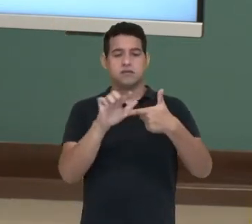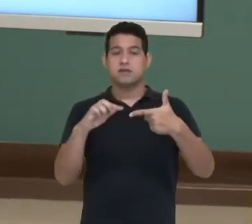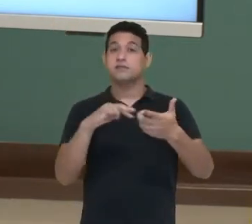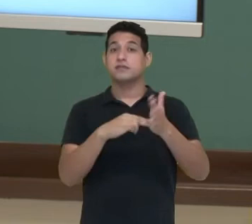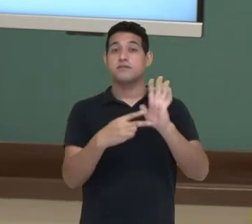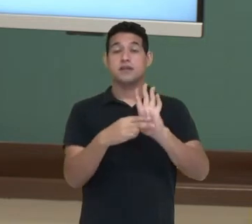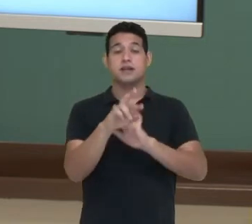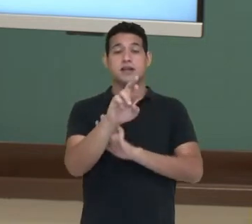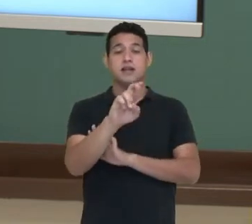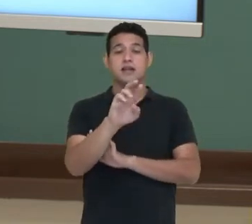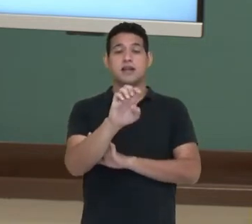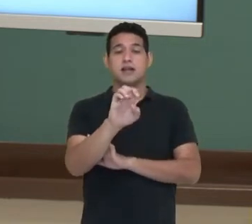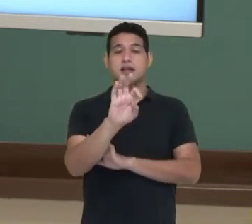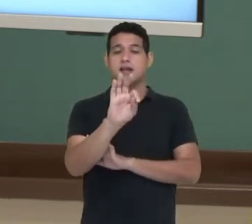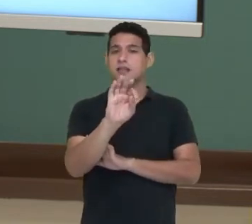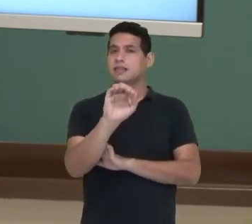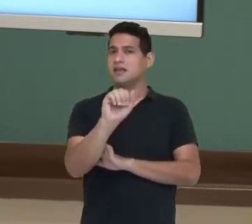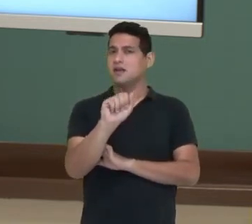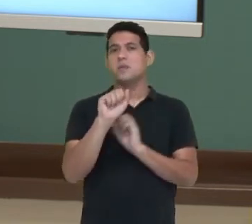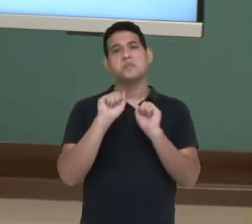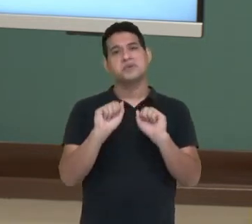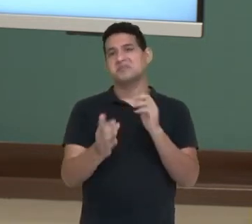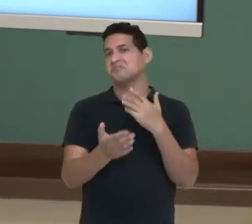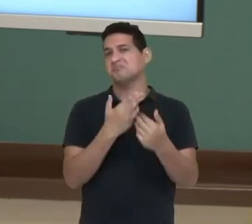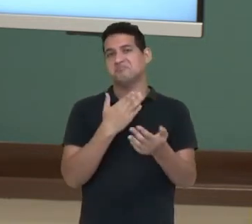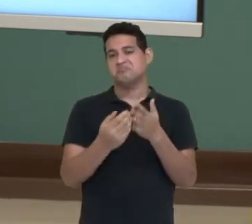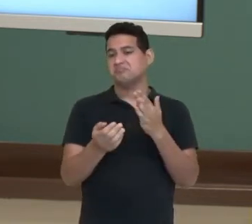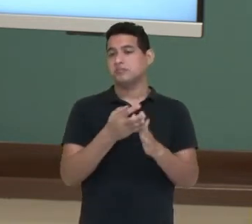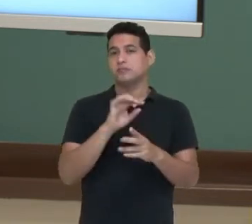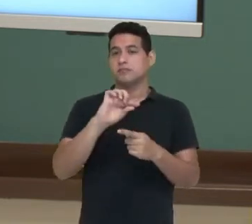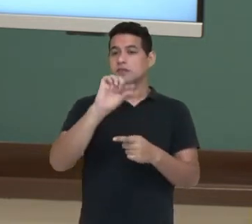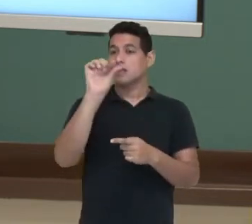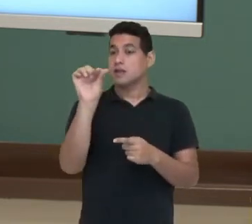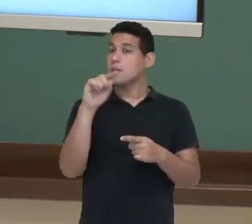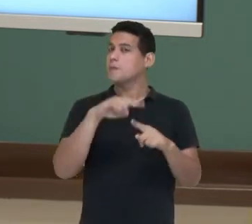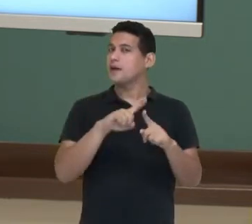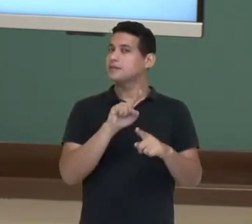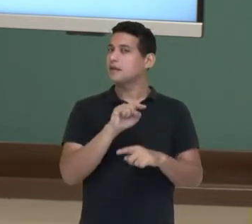uma reta. Ela pode ter qualquer inclinação, mas é uma